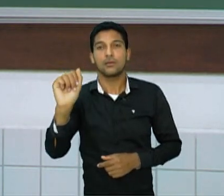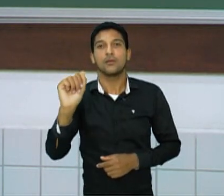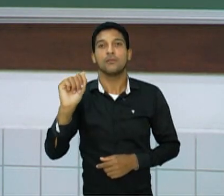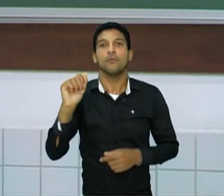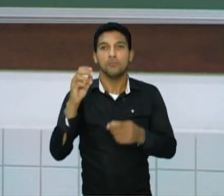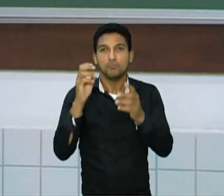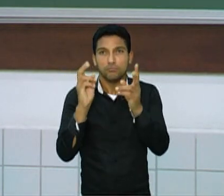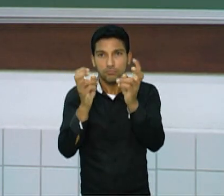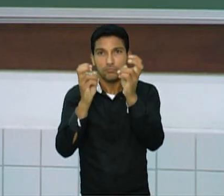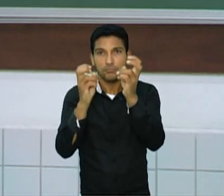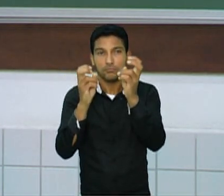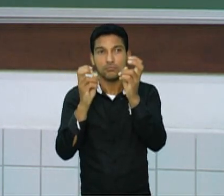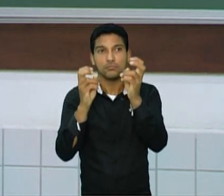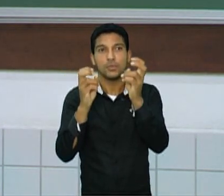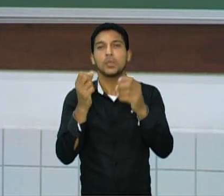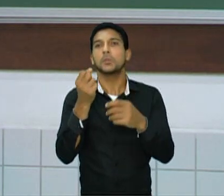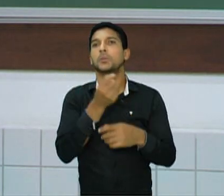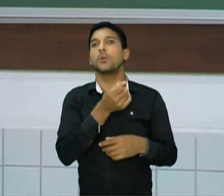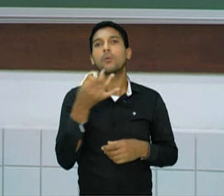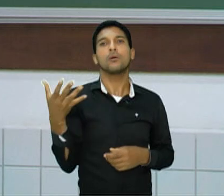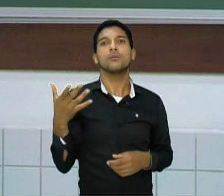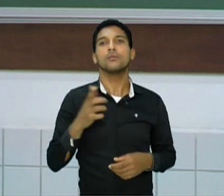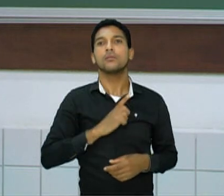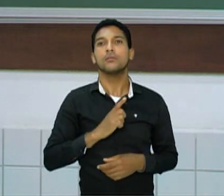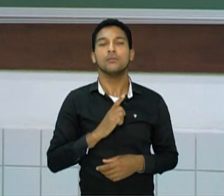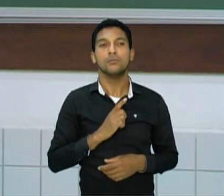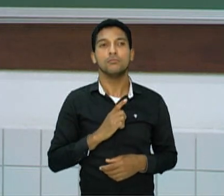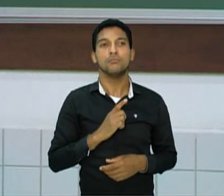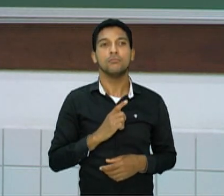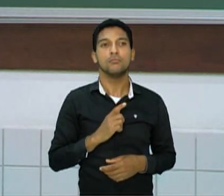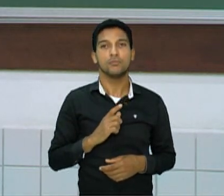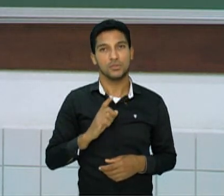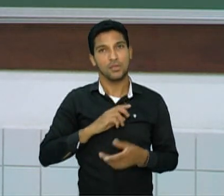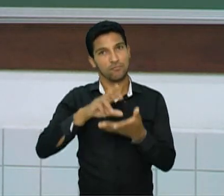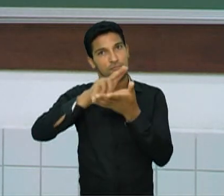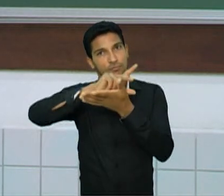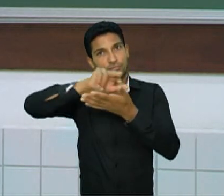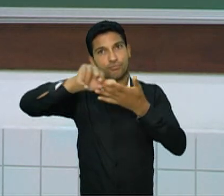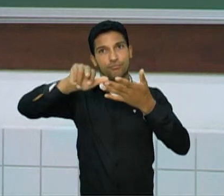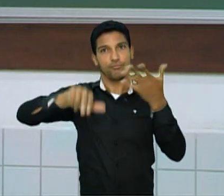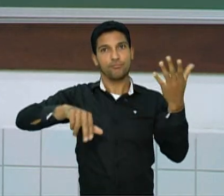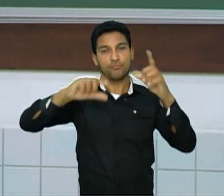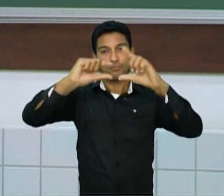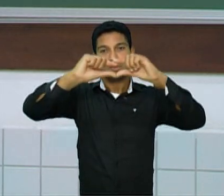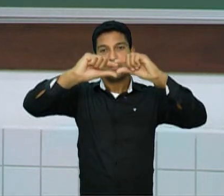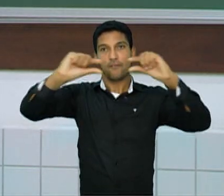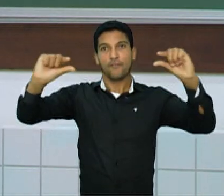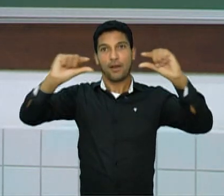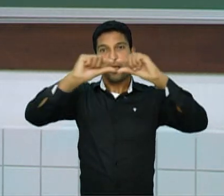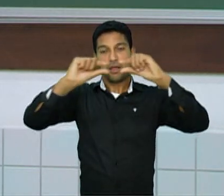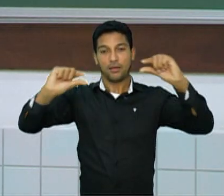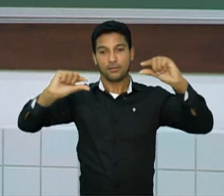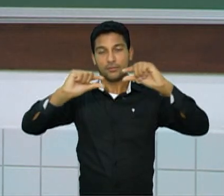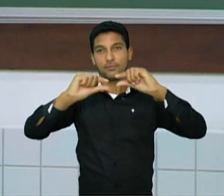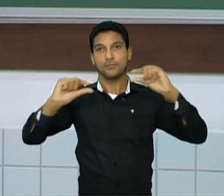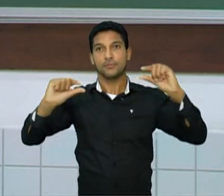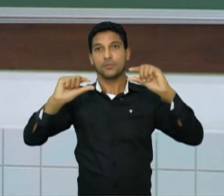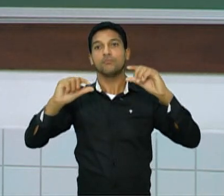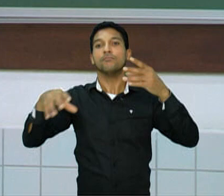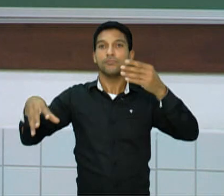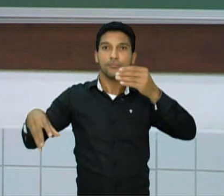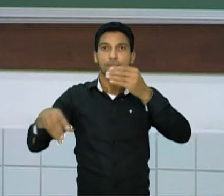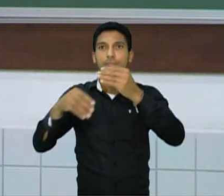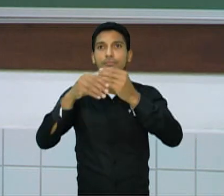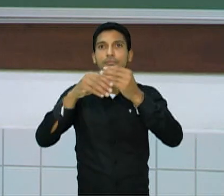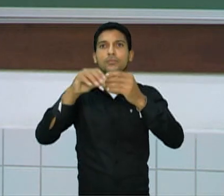todas. Vamos observar aqui? Eu vou ler a oração subordinada e depois eu troco e leio isso. Só